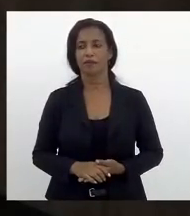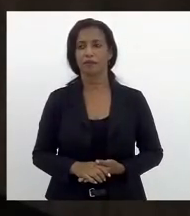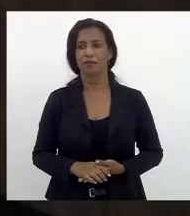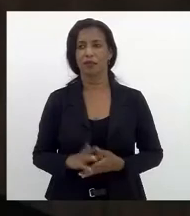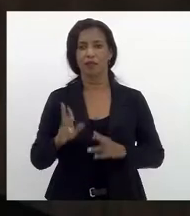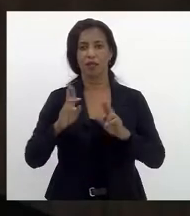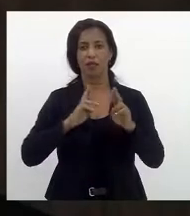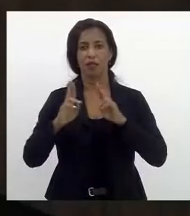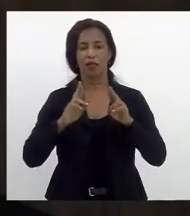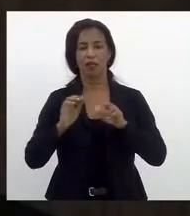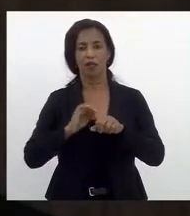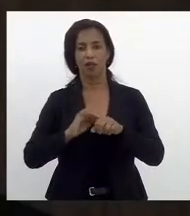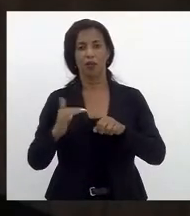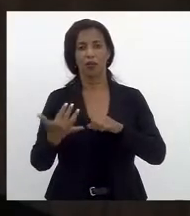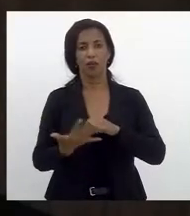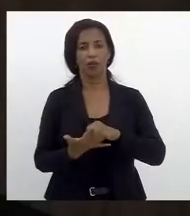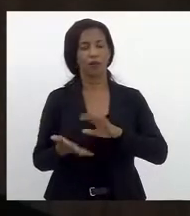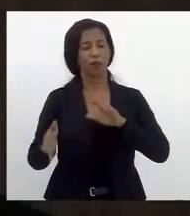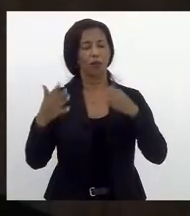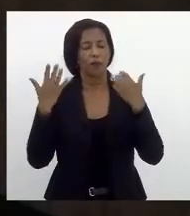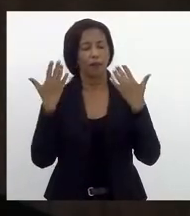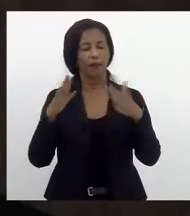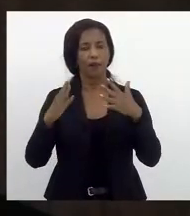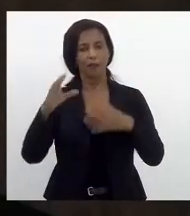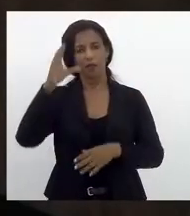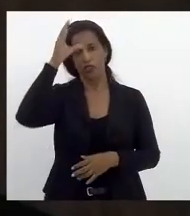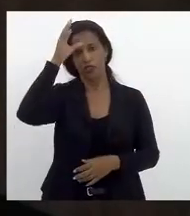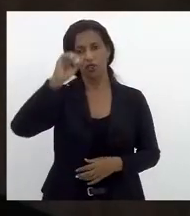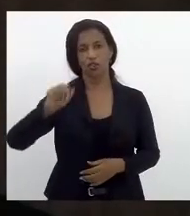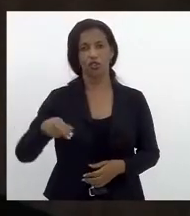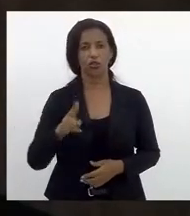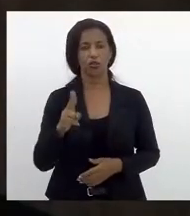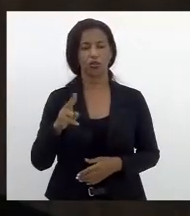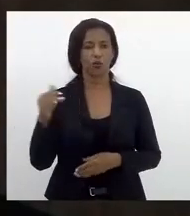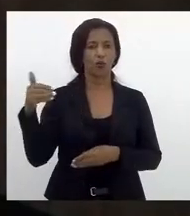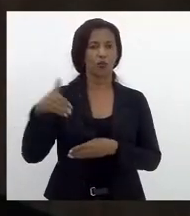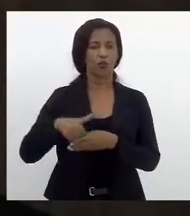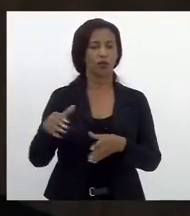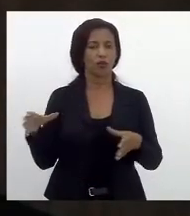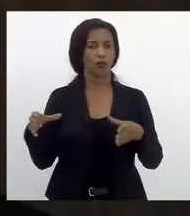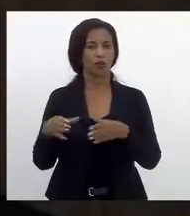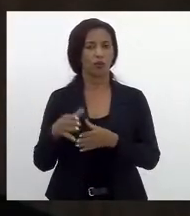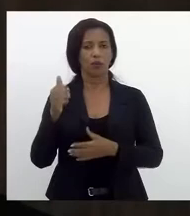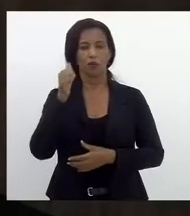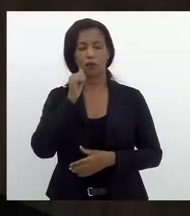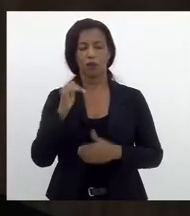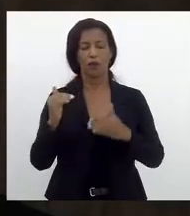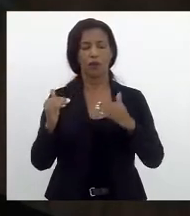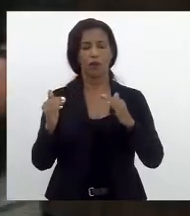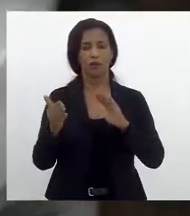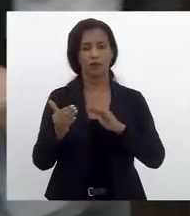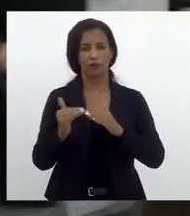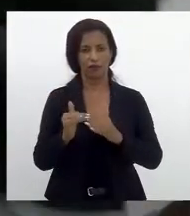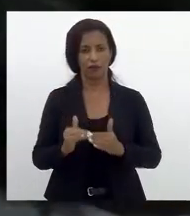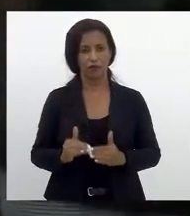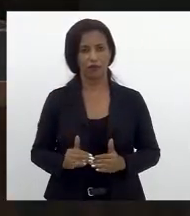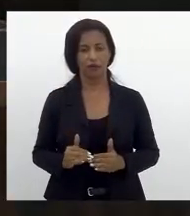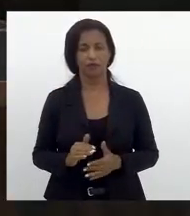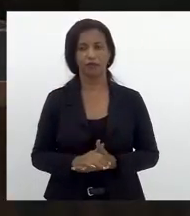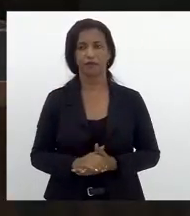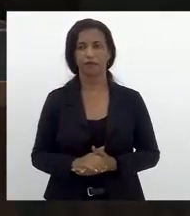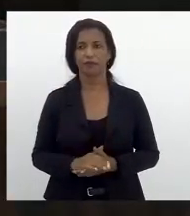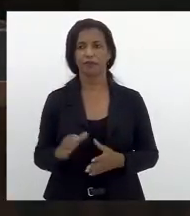em relação à Covid. Então, parabéns, Tia Ju. O voto pela Comissão de Mulheres é favorável.